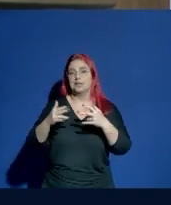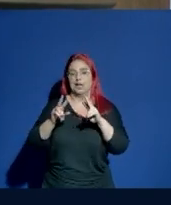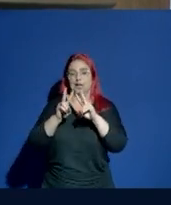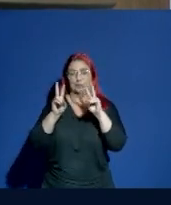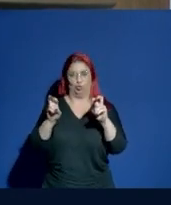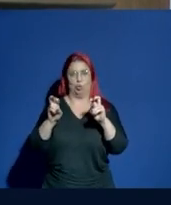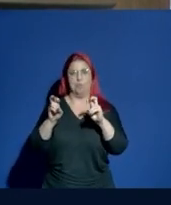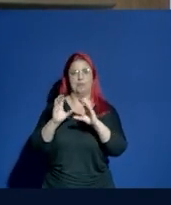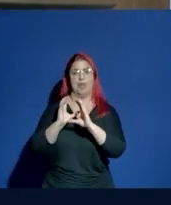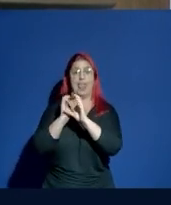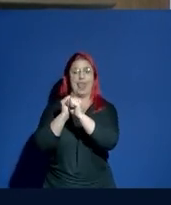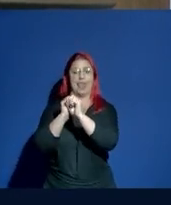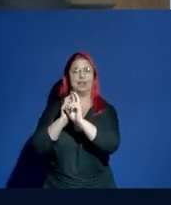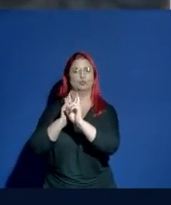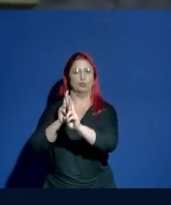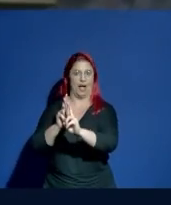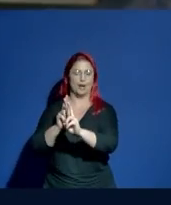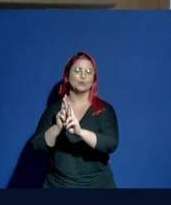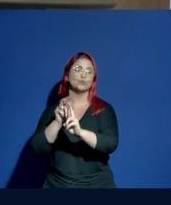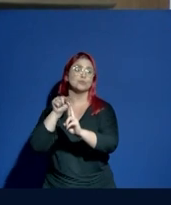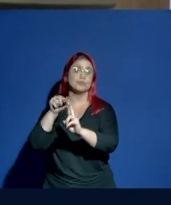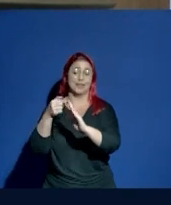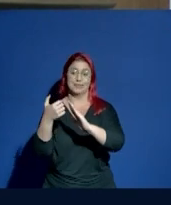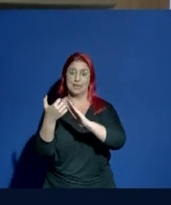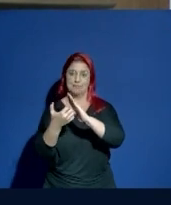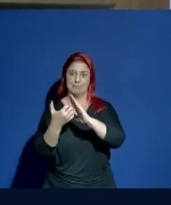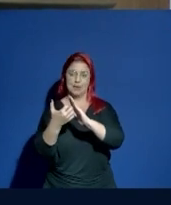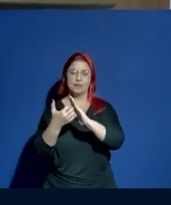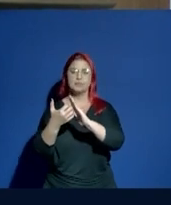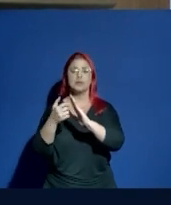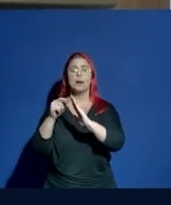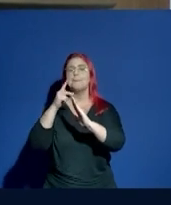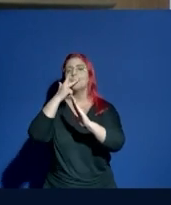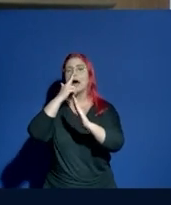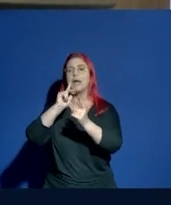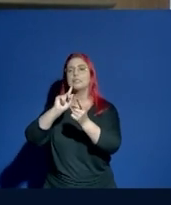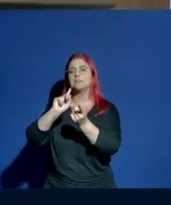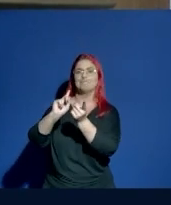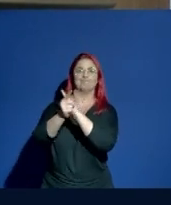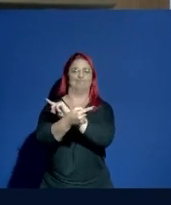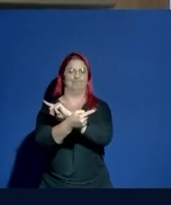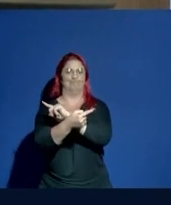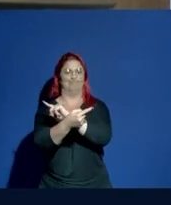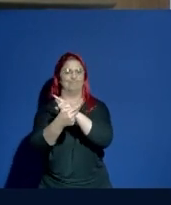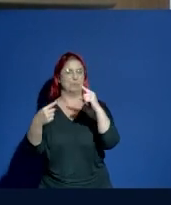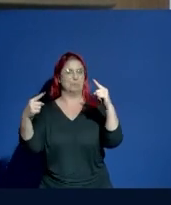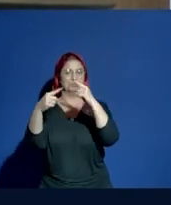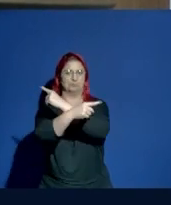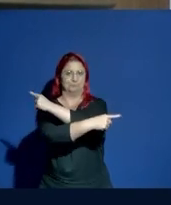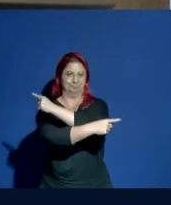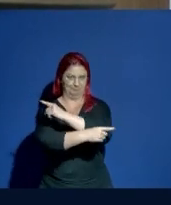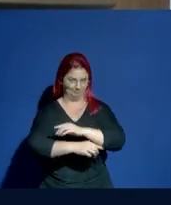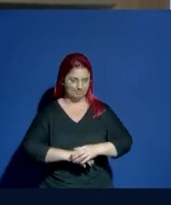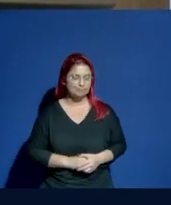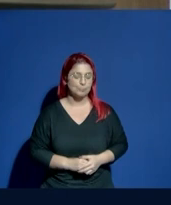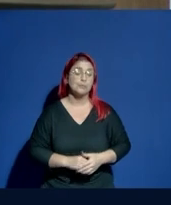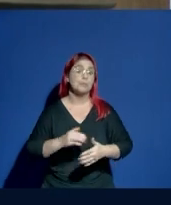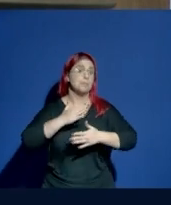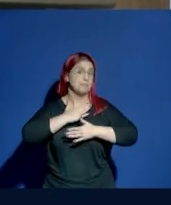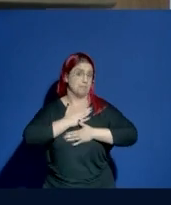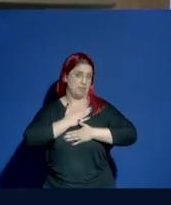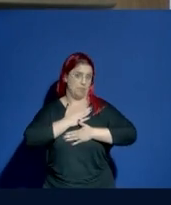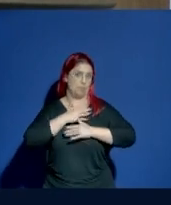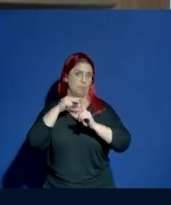das empresas estão num movimento contrário. Então, na minha